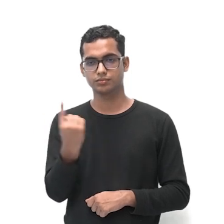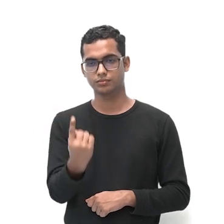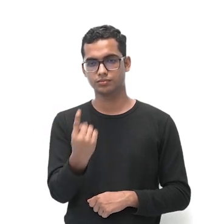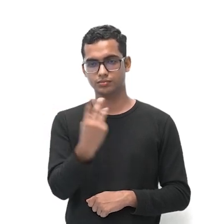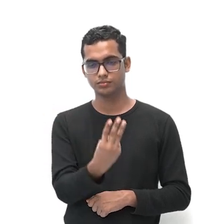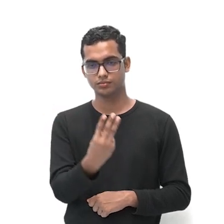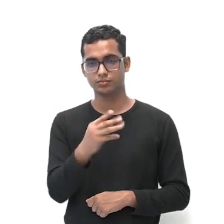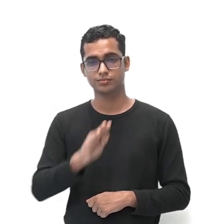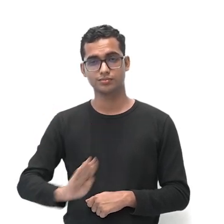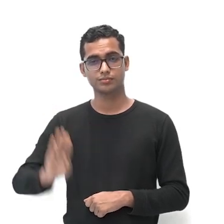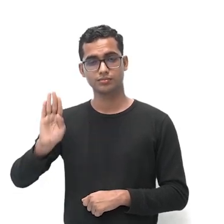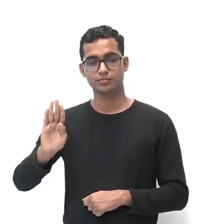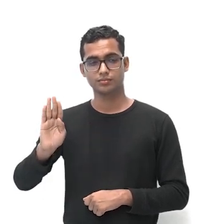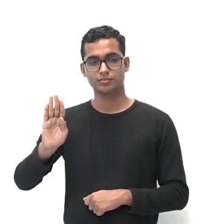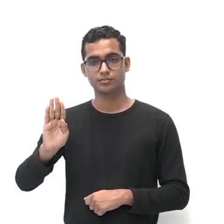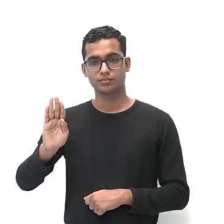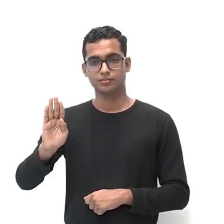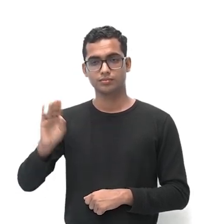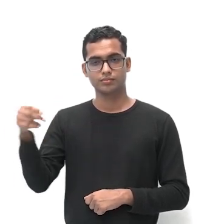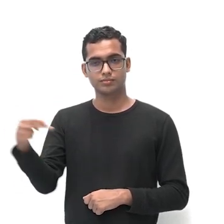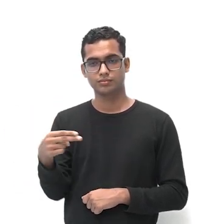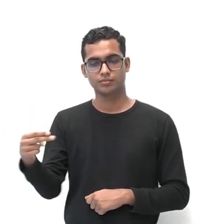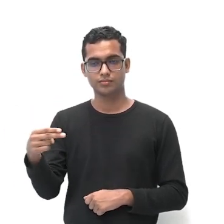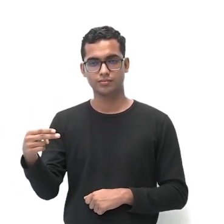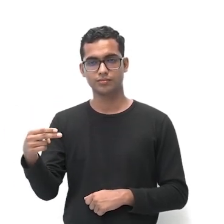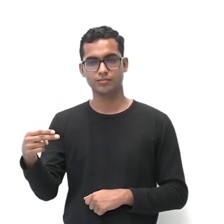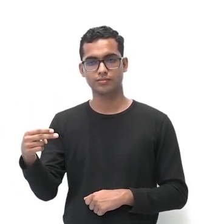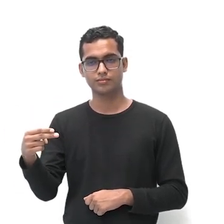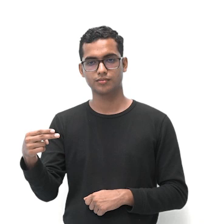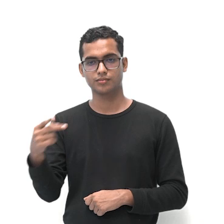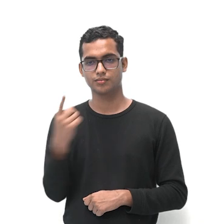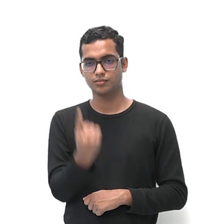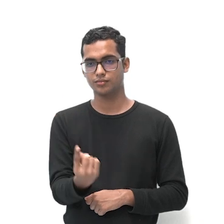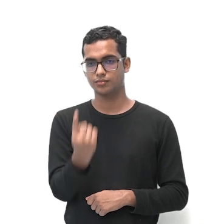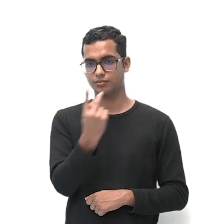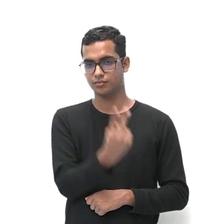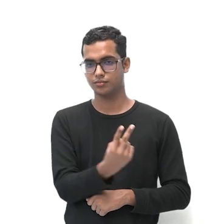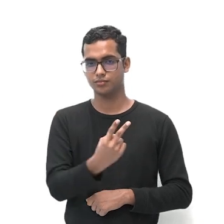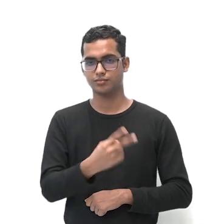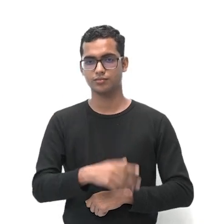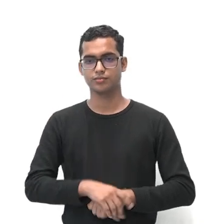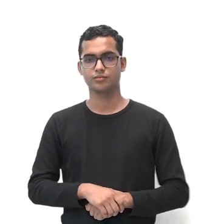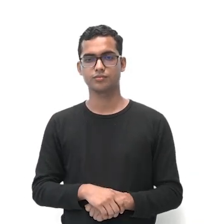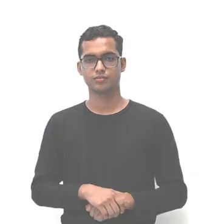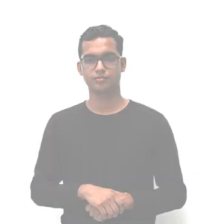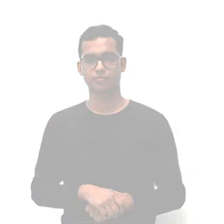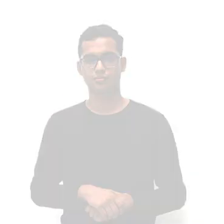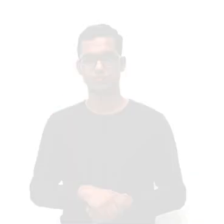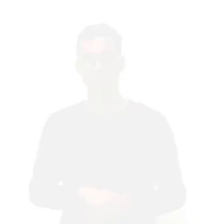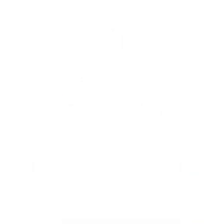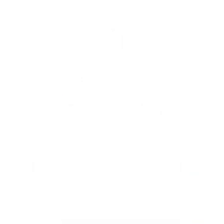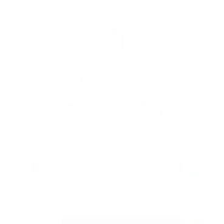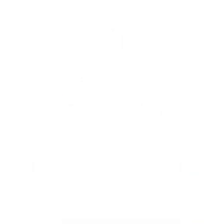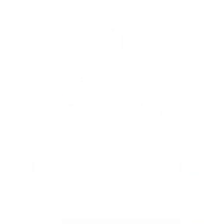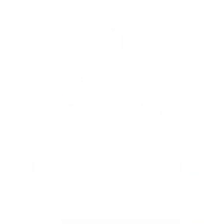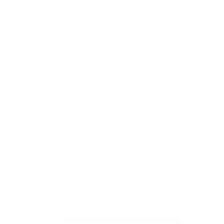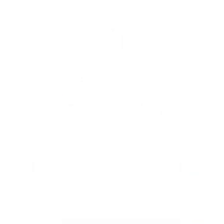AB, é igual a 12. Então, vamos colocar aqui, né?